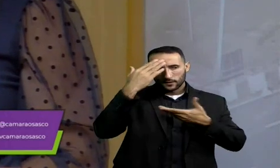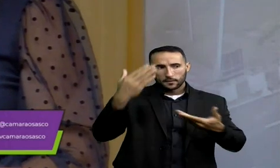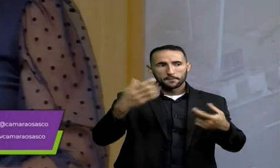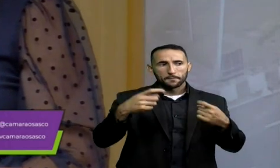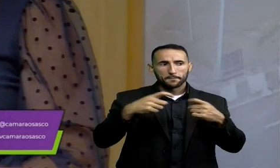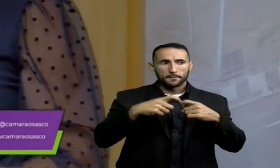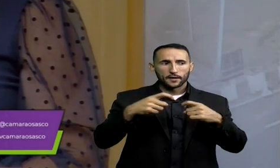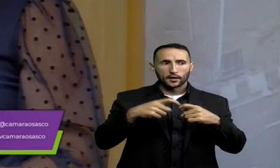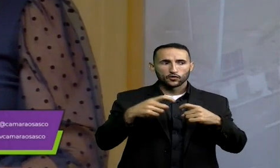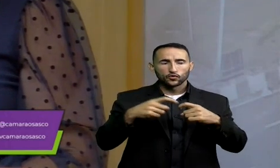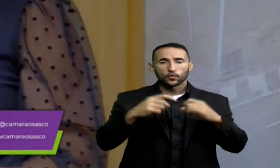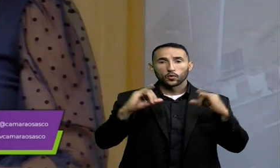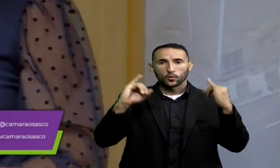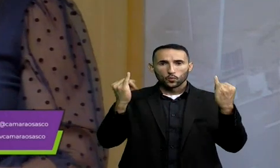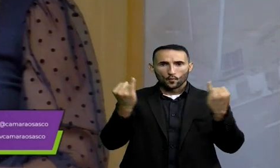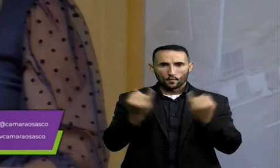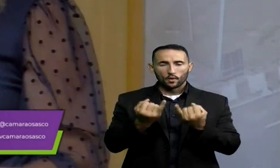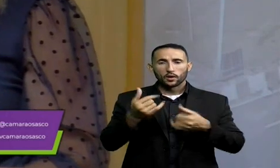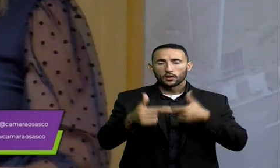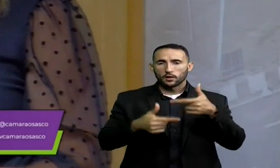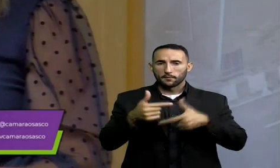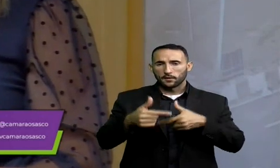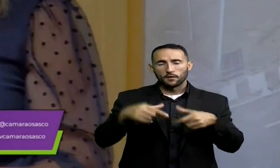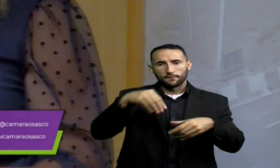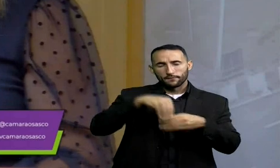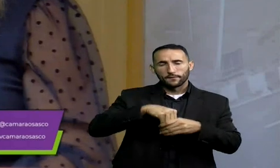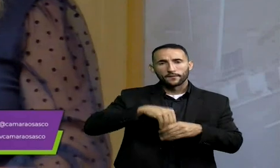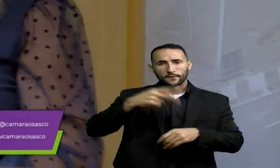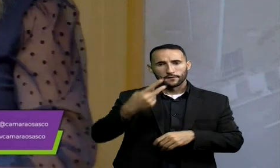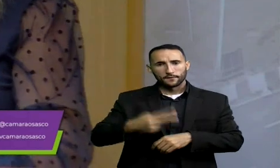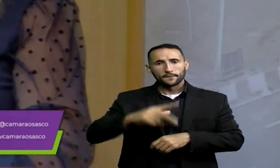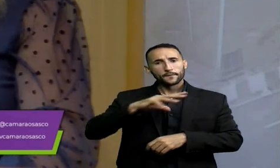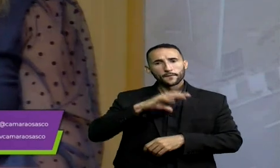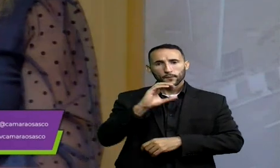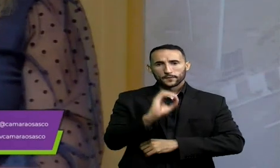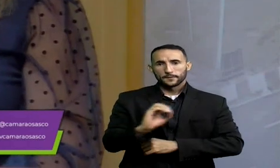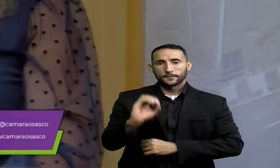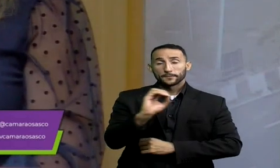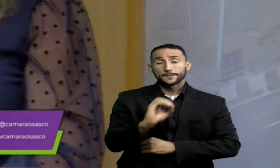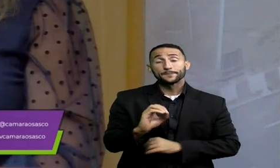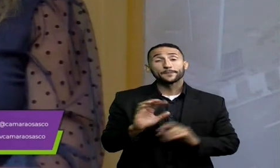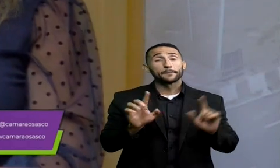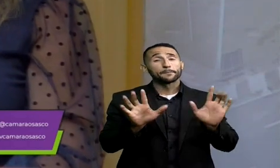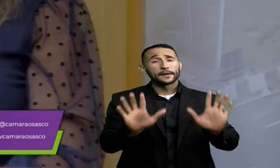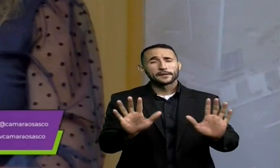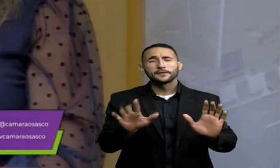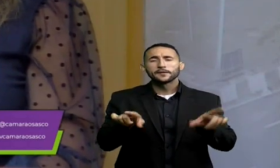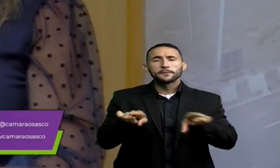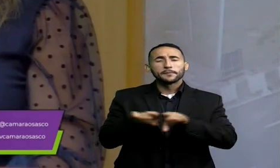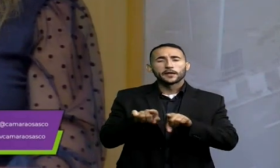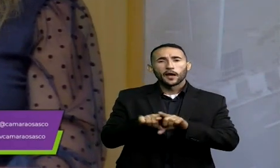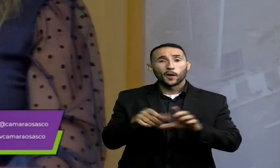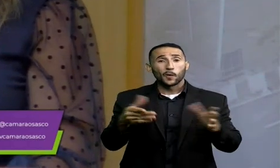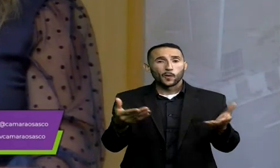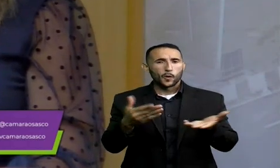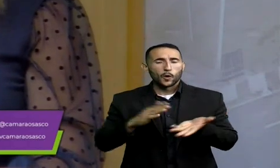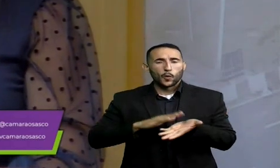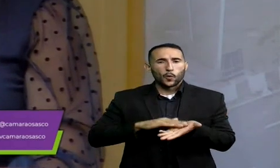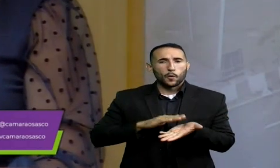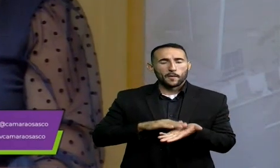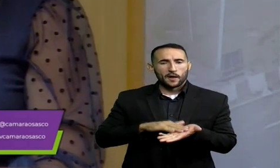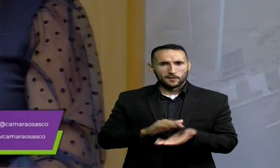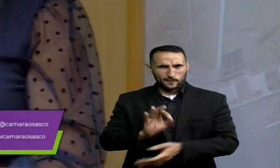Mota que faz um grande trabalho na nossa cidade de Osasco mas também quero cobrar aqui hoje delb